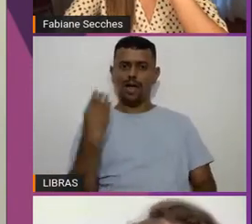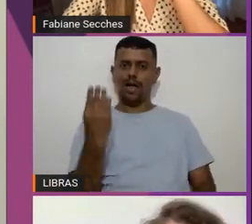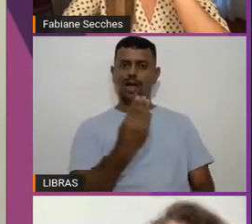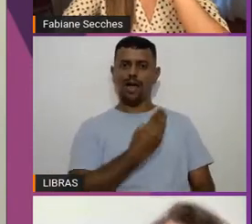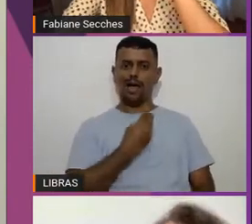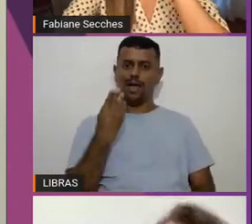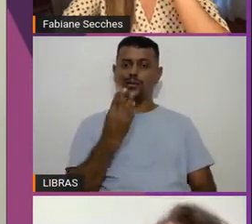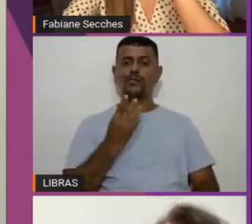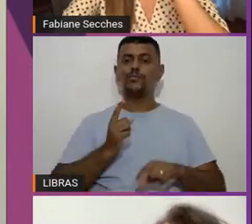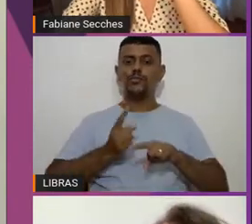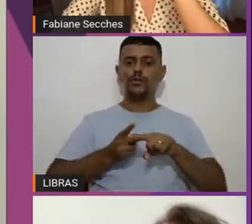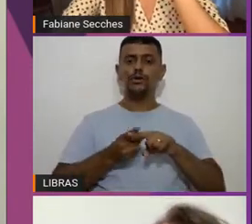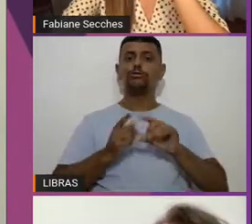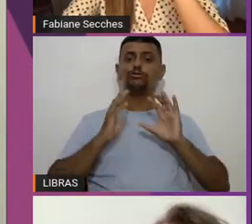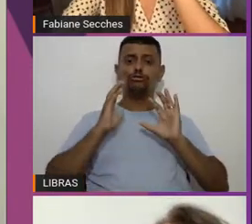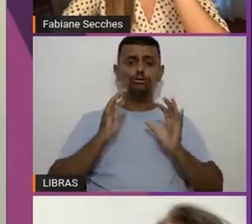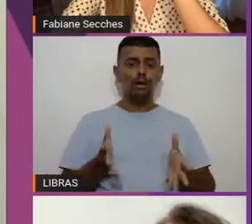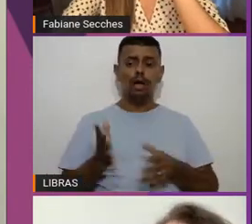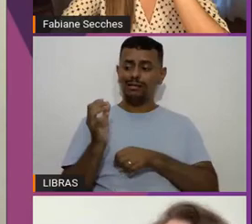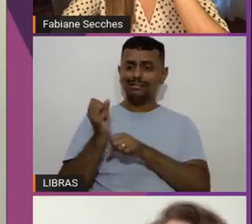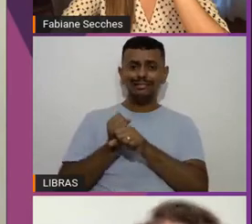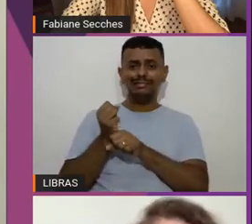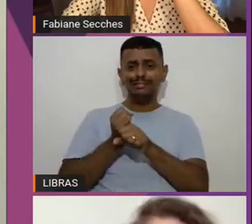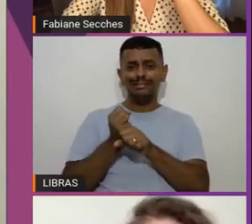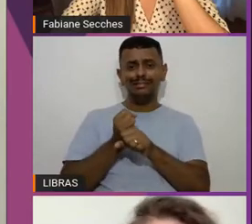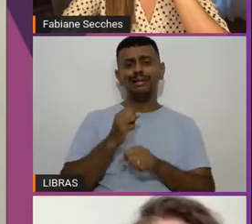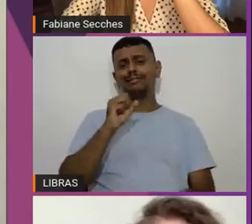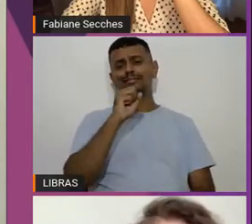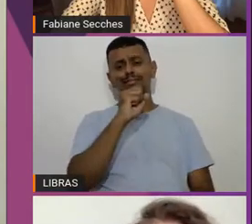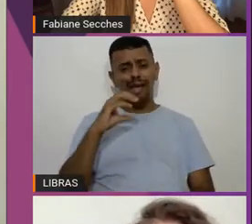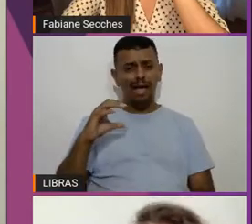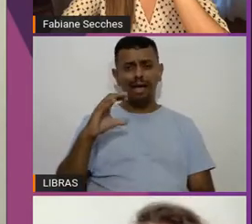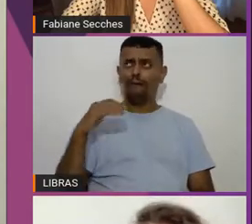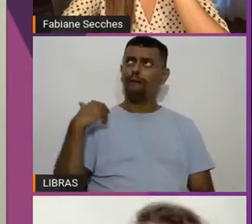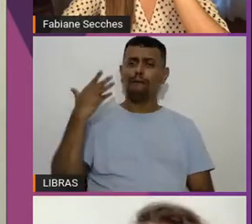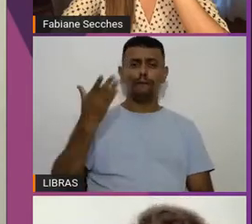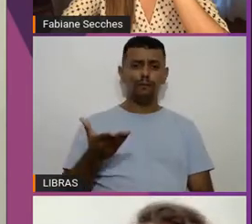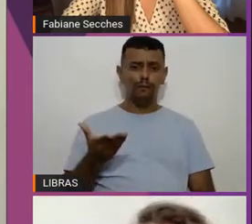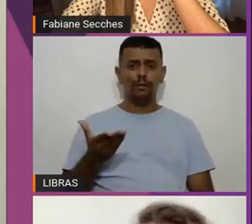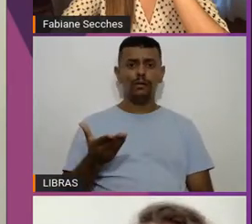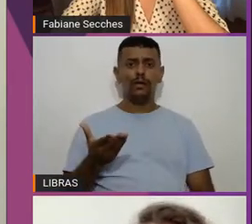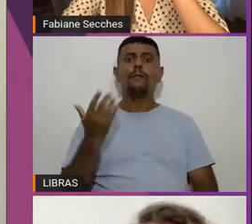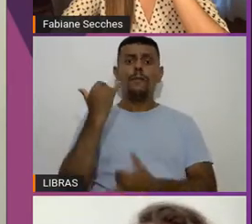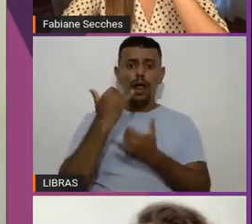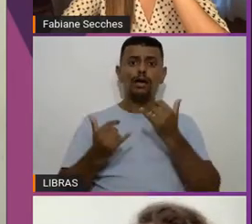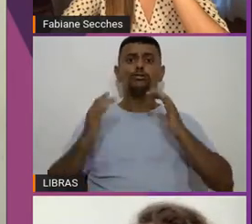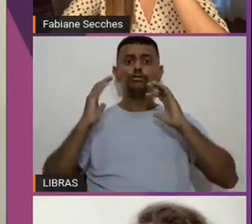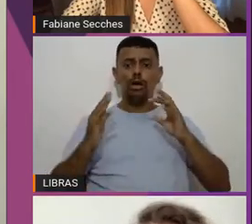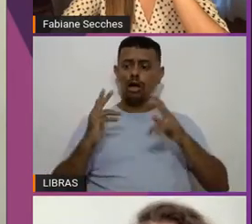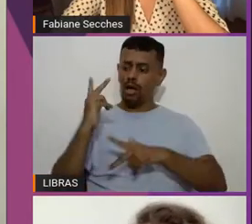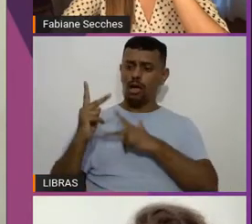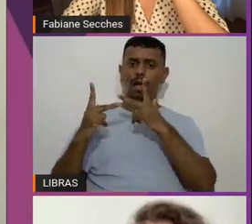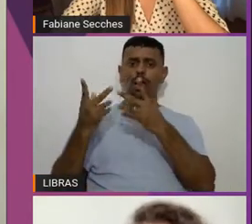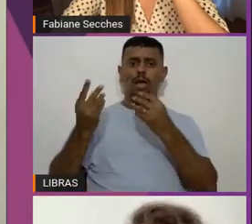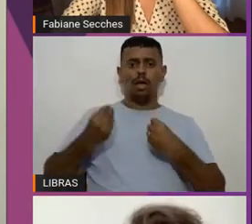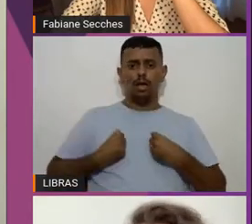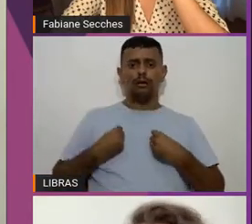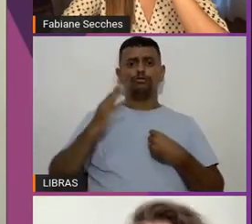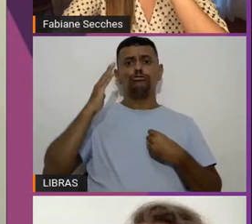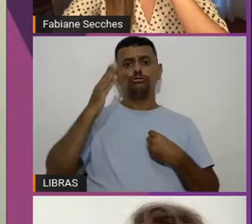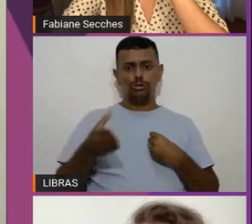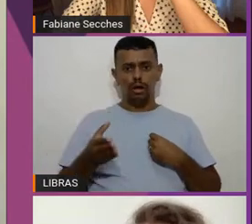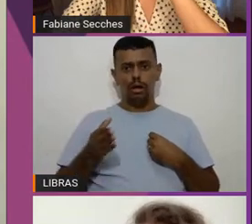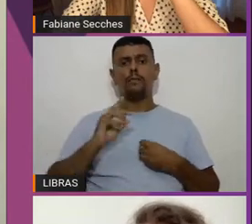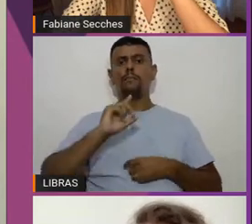séculos né então século de coisas embrulhada cê a gente é daí sem barulho né então não são só os nossos